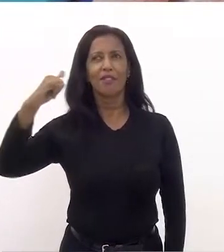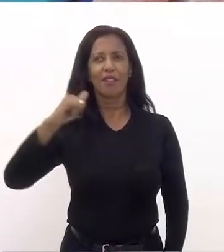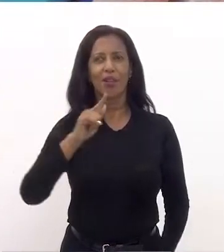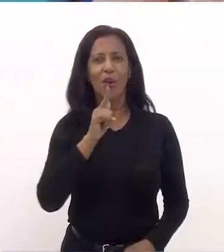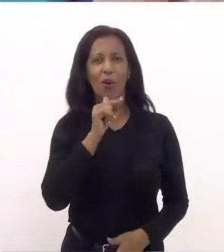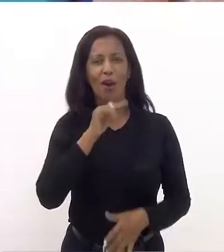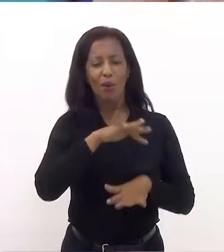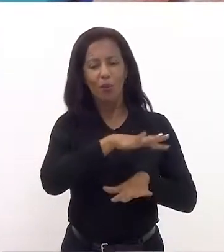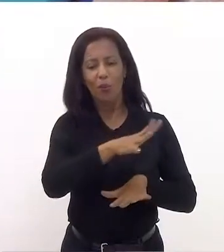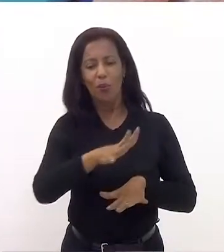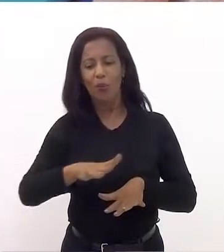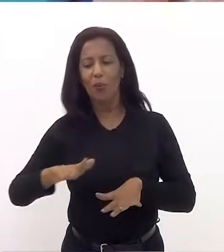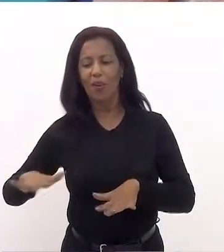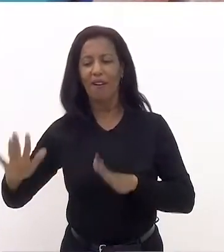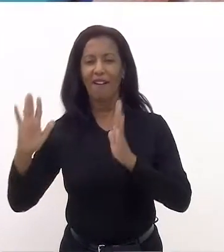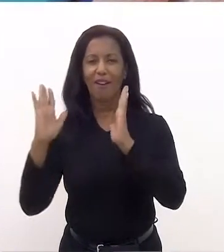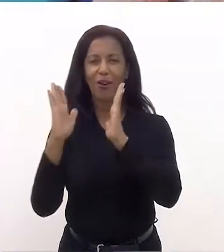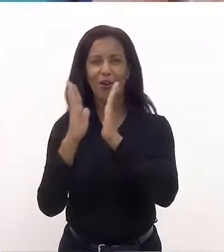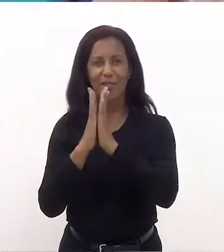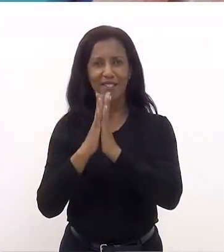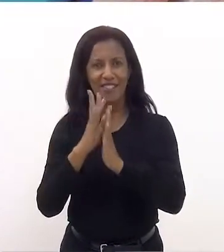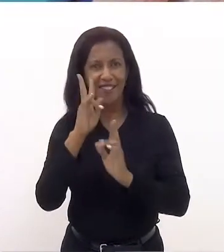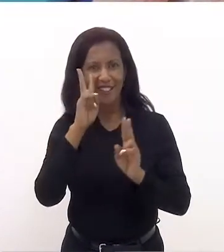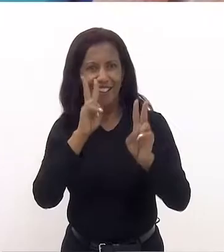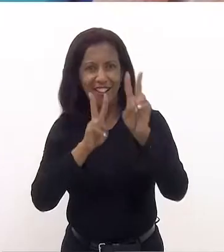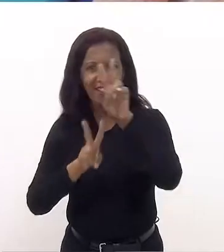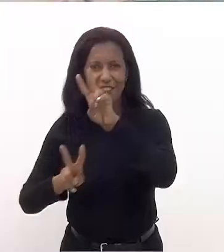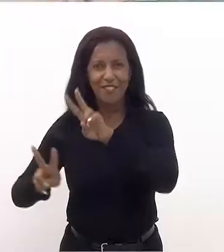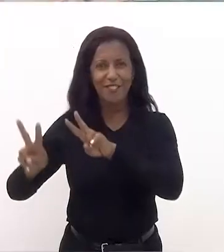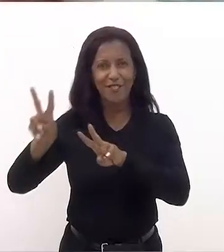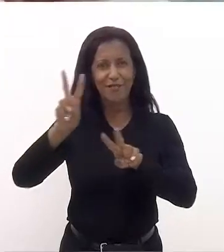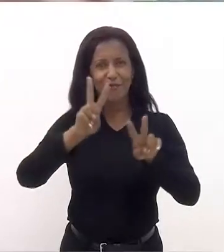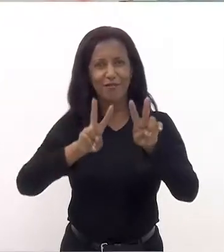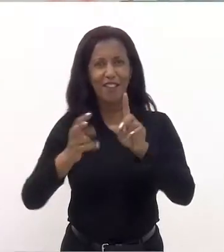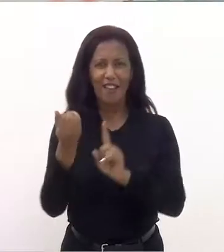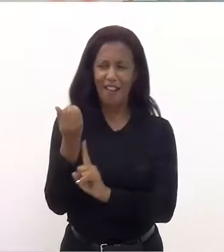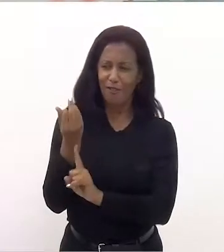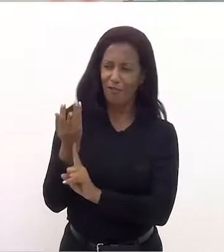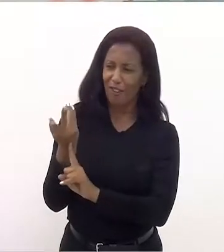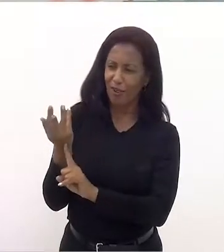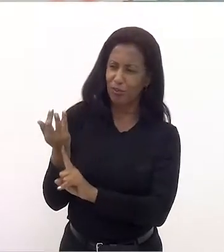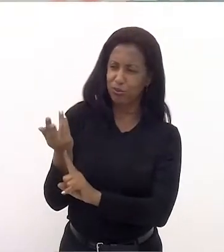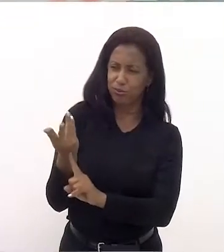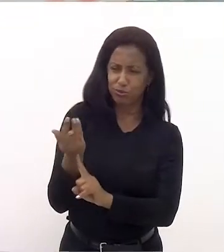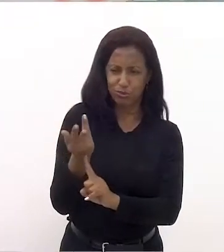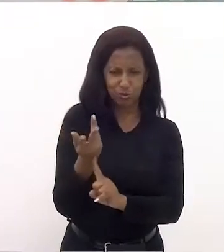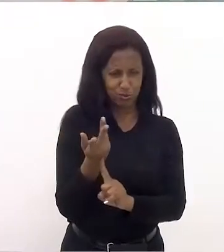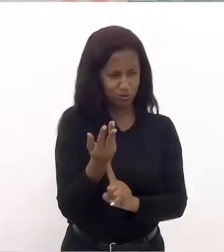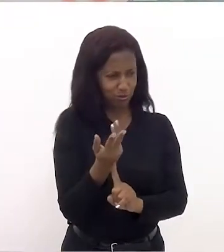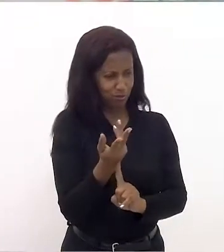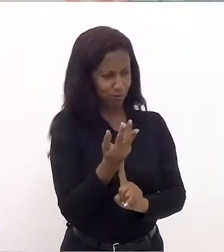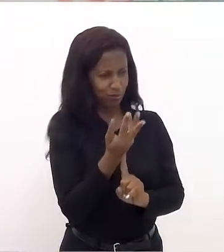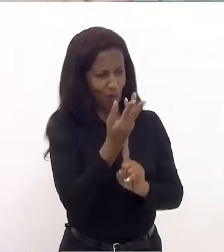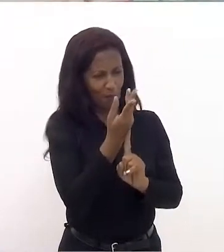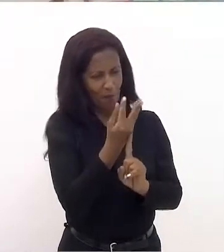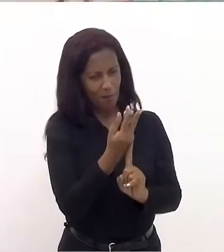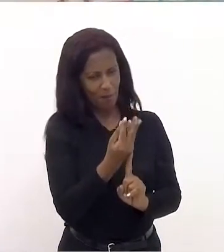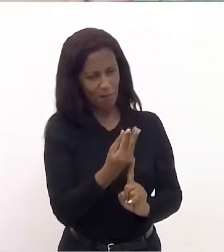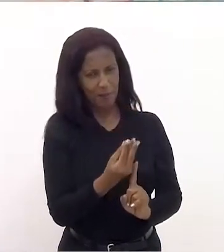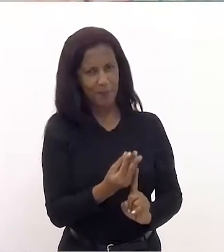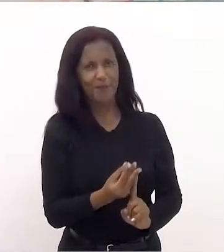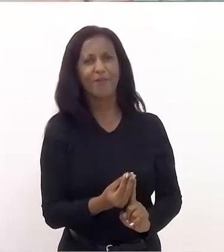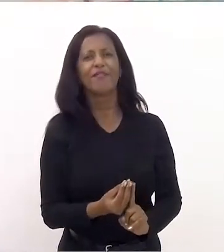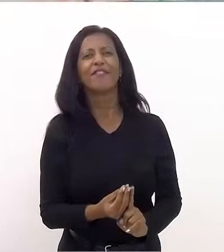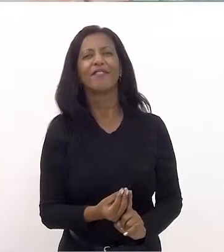o oceano, a prece. A gente vê... A vela queimando, a vela queimava, ela põe uma vela grande